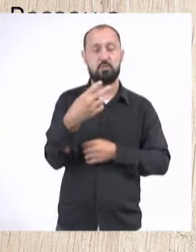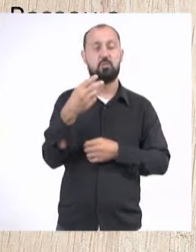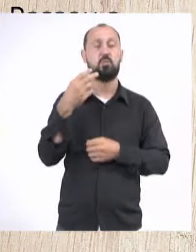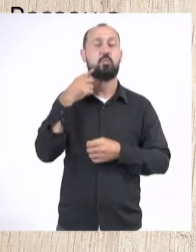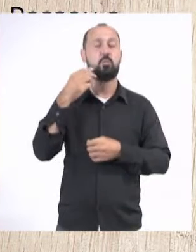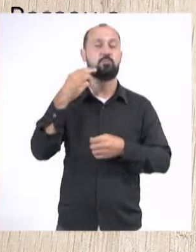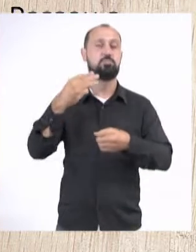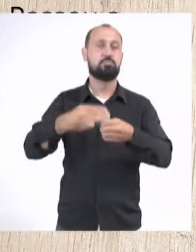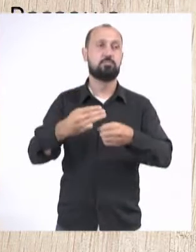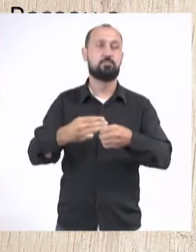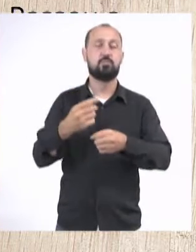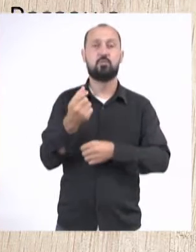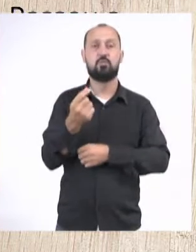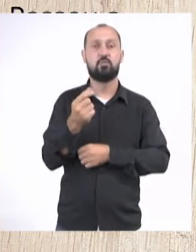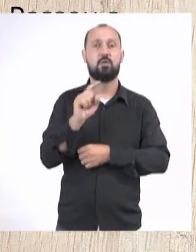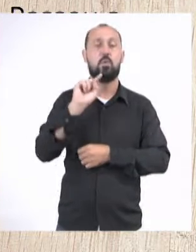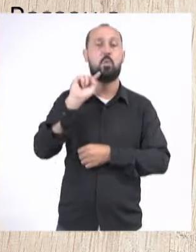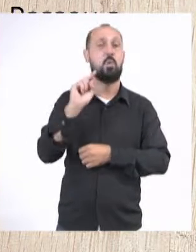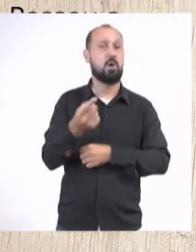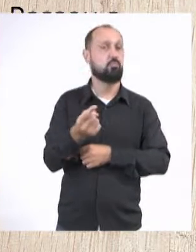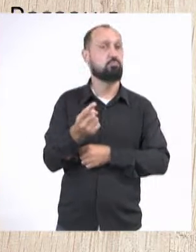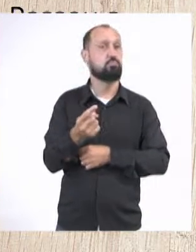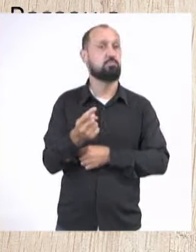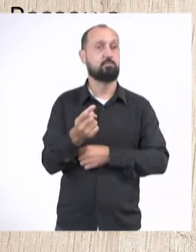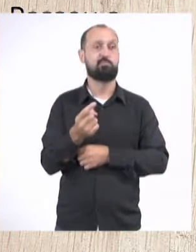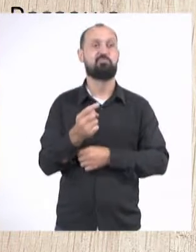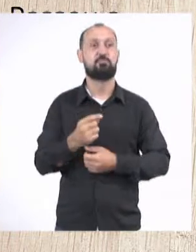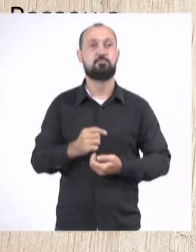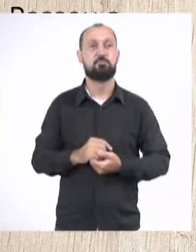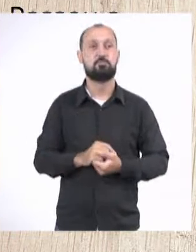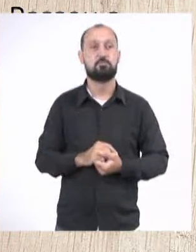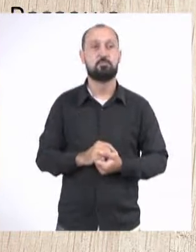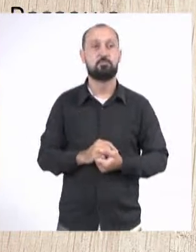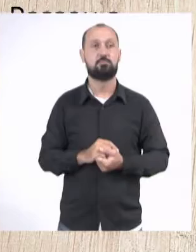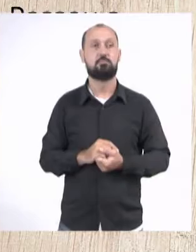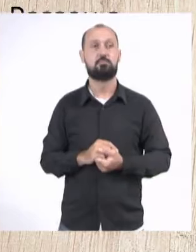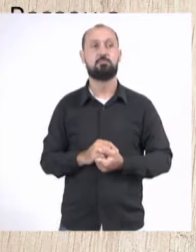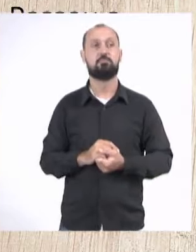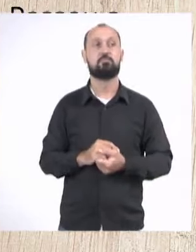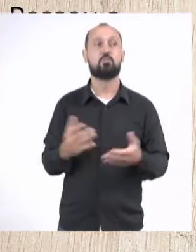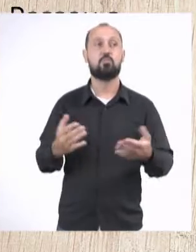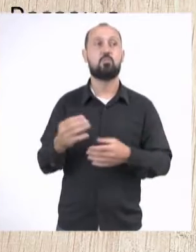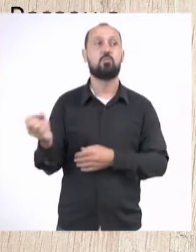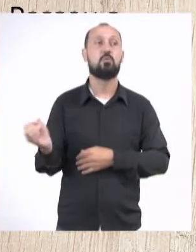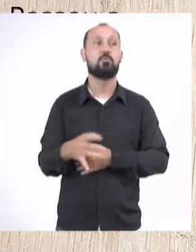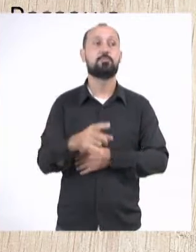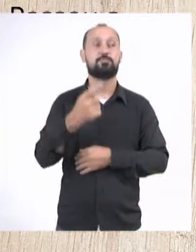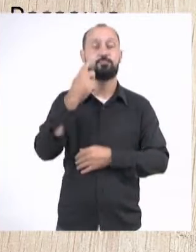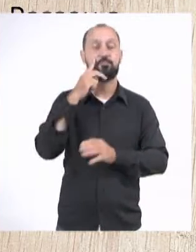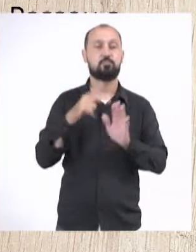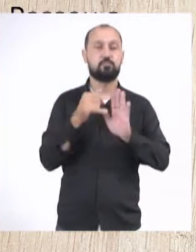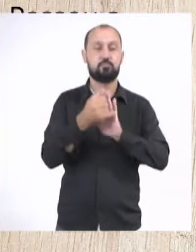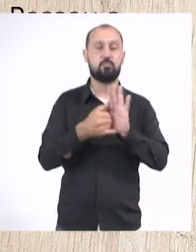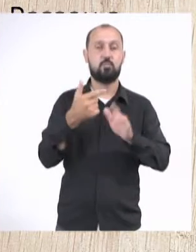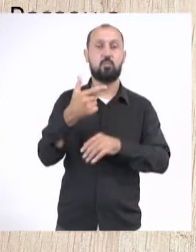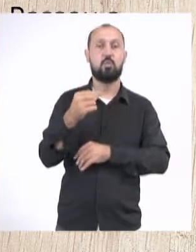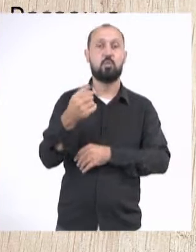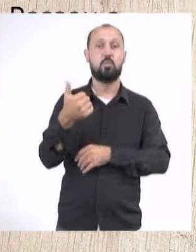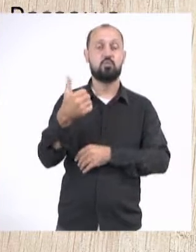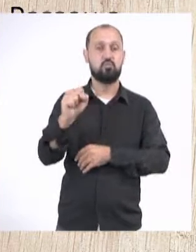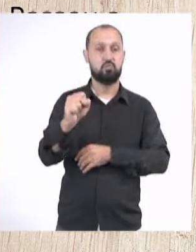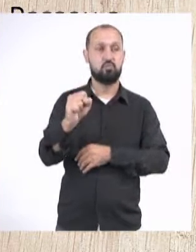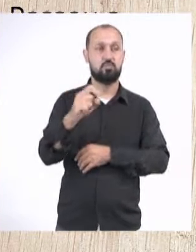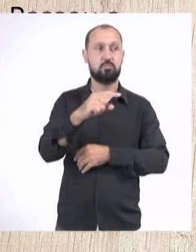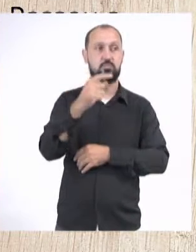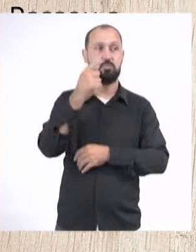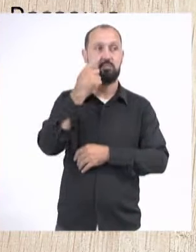O valor da refeição custa R$1. E o nosso mais recente programa, criado em 2018, é